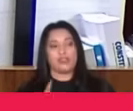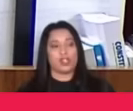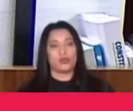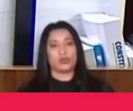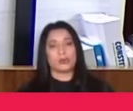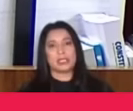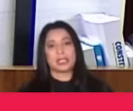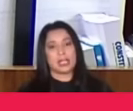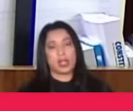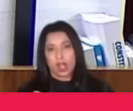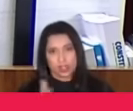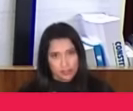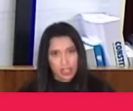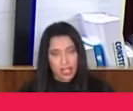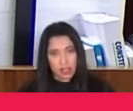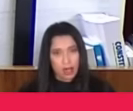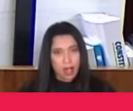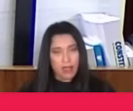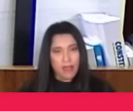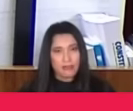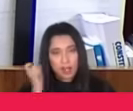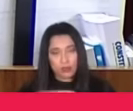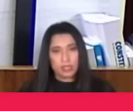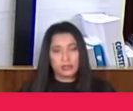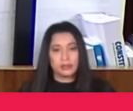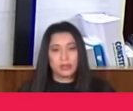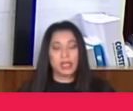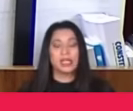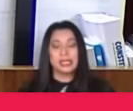Qualquer resultado diverso é fraude. E ele instigou